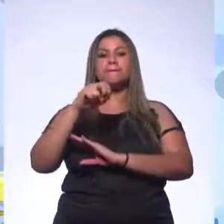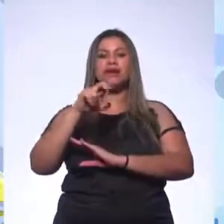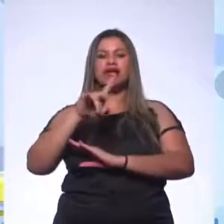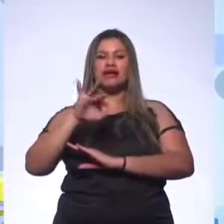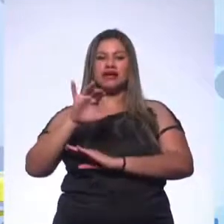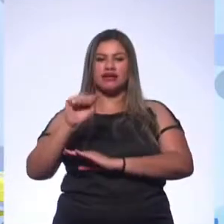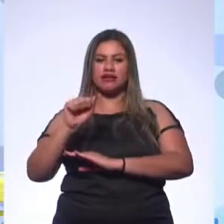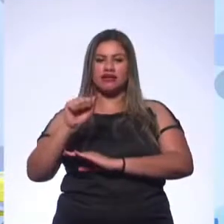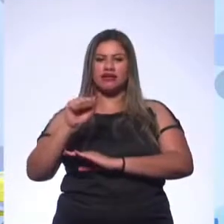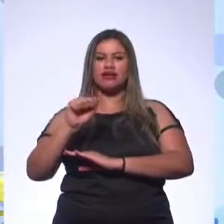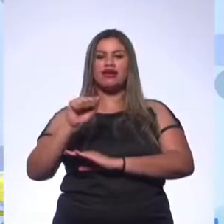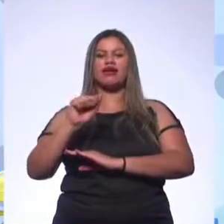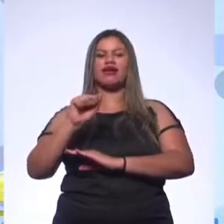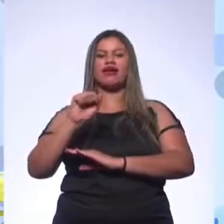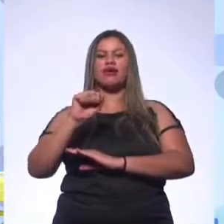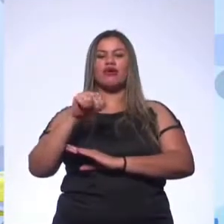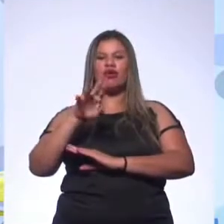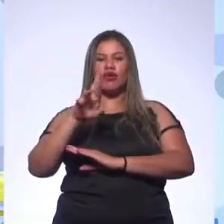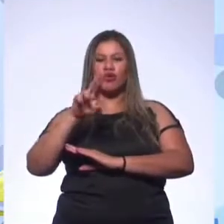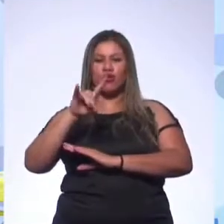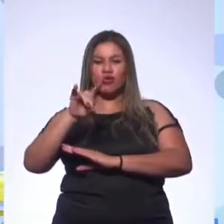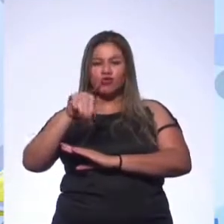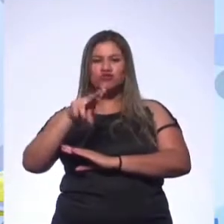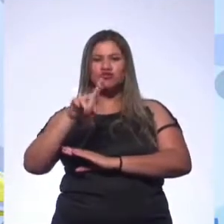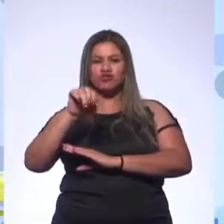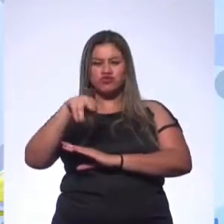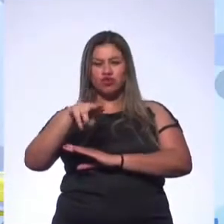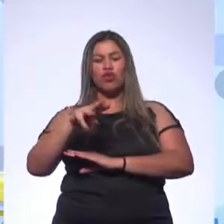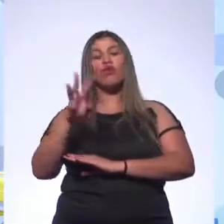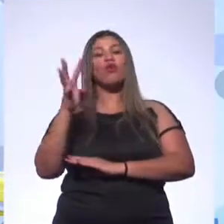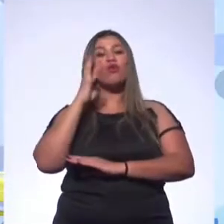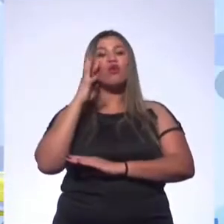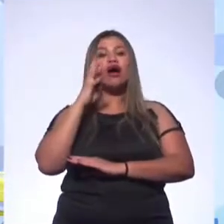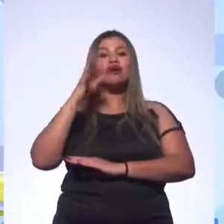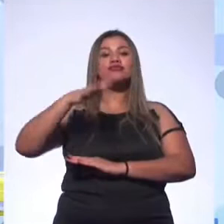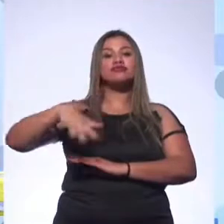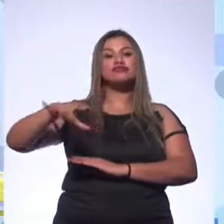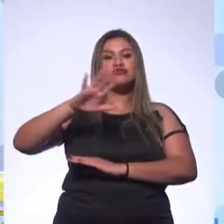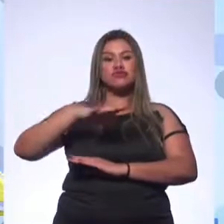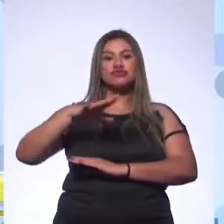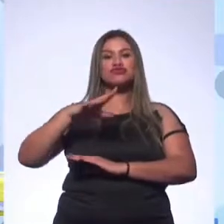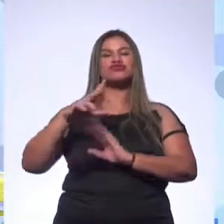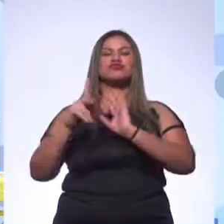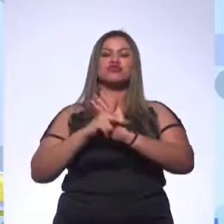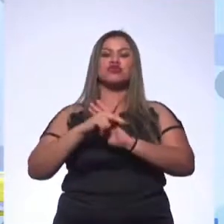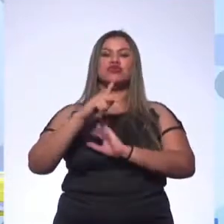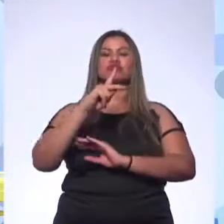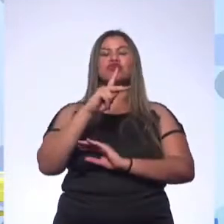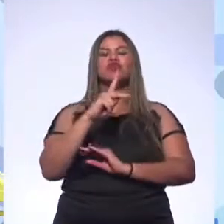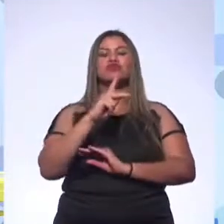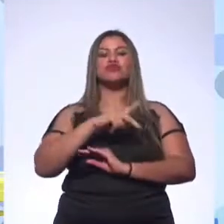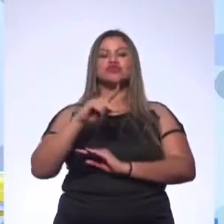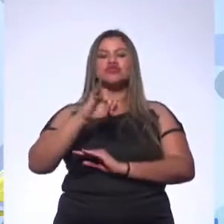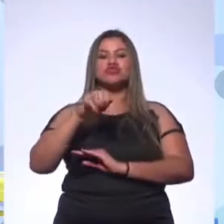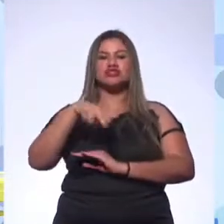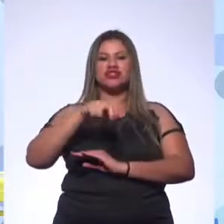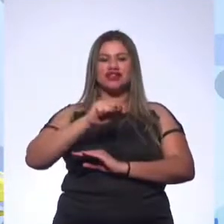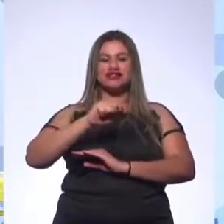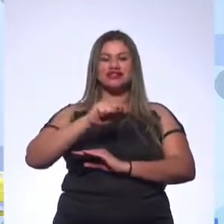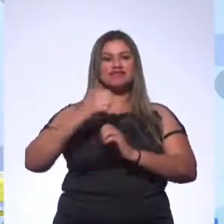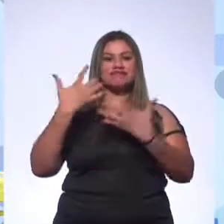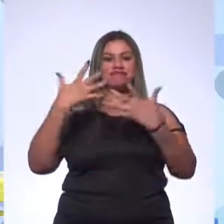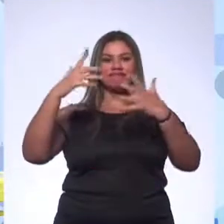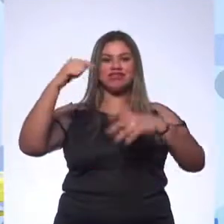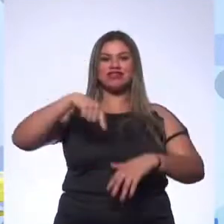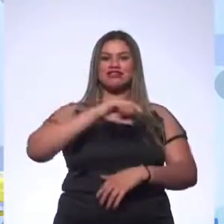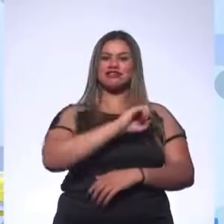São José dos Campos. Quarta-feira foi o dia aí em que os alunos lá da professora Janaína brilharam aqui no CMSP,